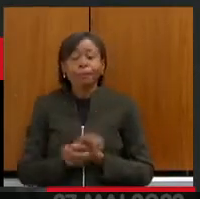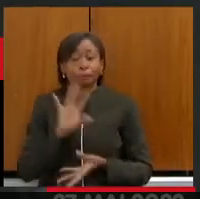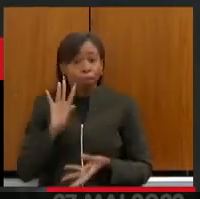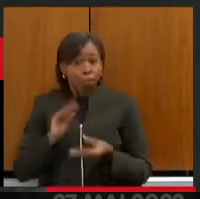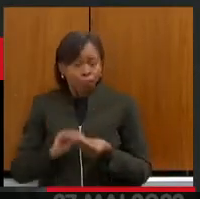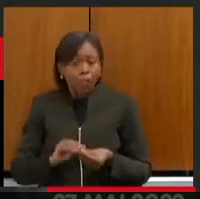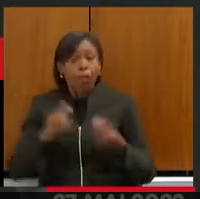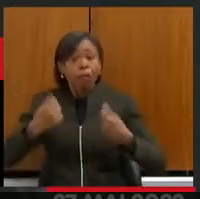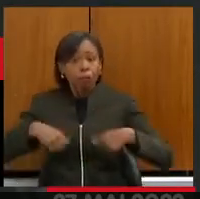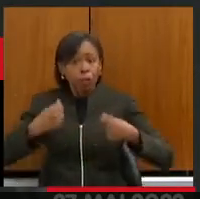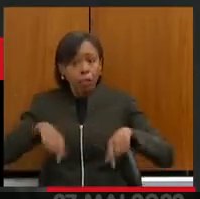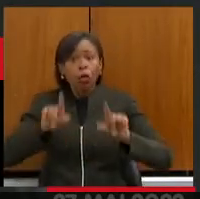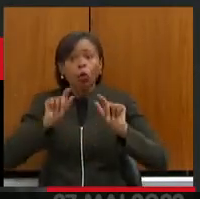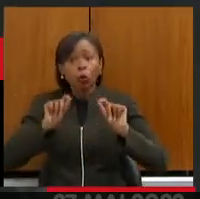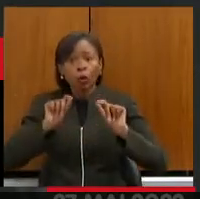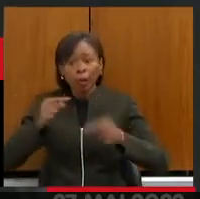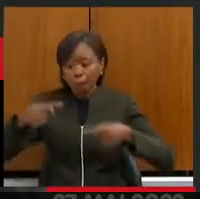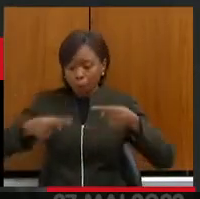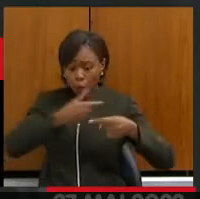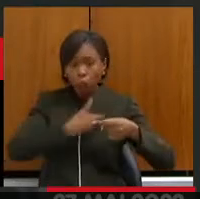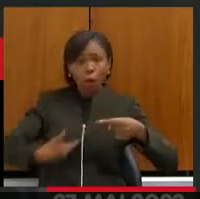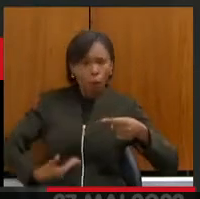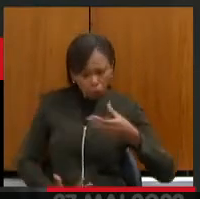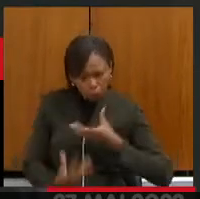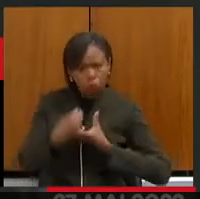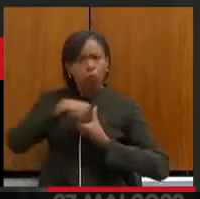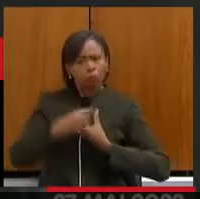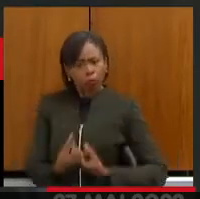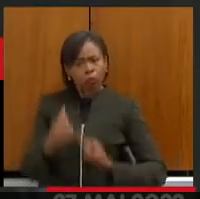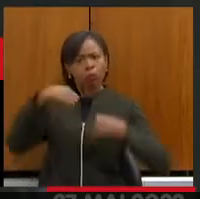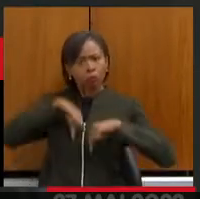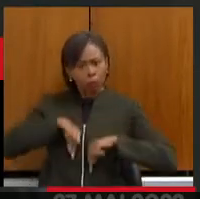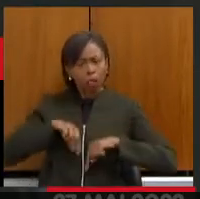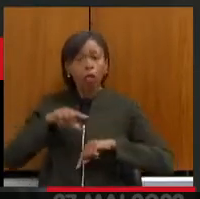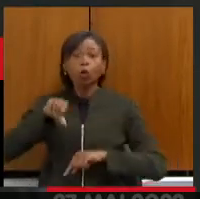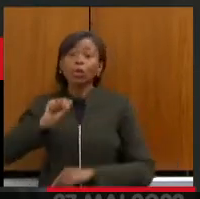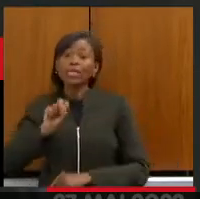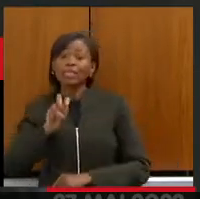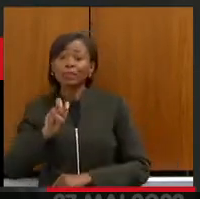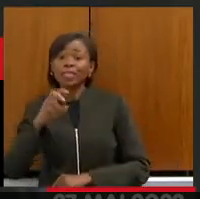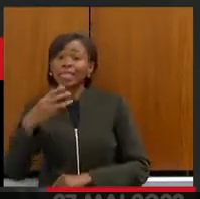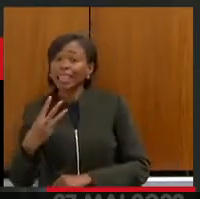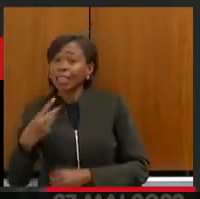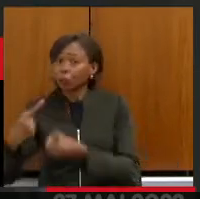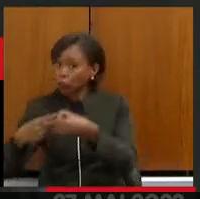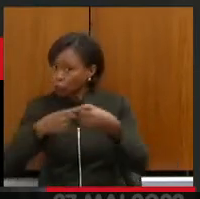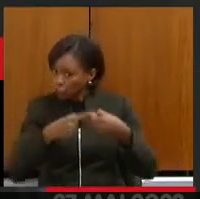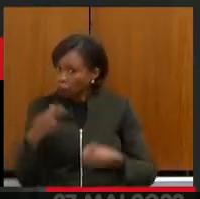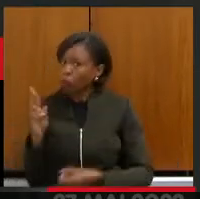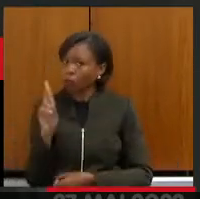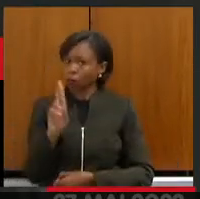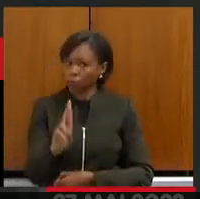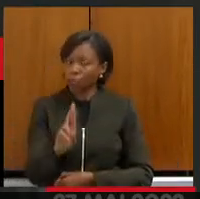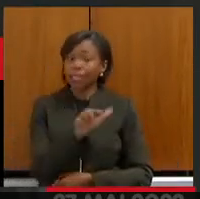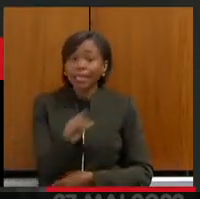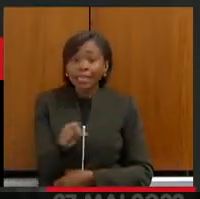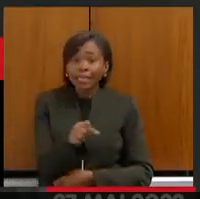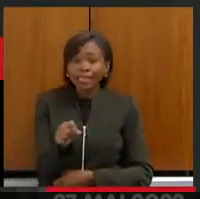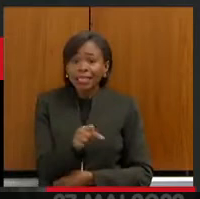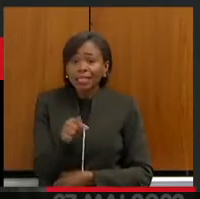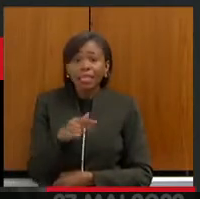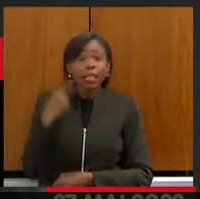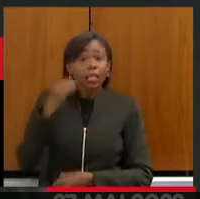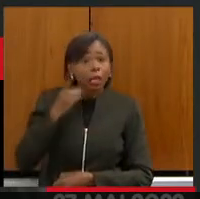precisamos interiorizar as políticas públicas nós estamos aqui representando 853 municípios nós temos o que 77 deputados